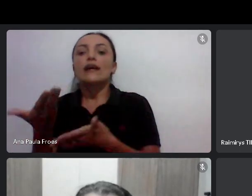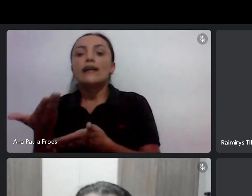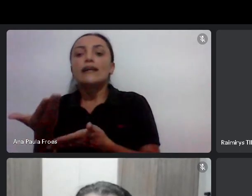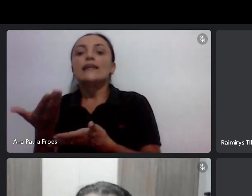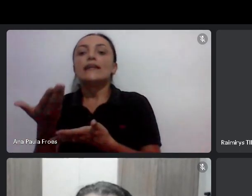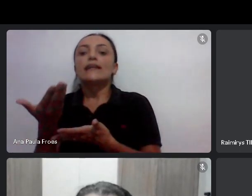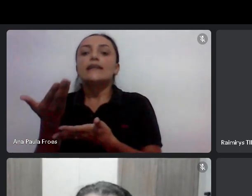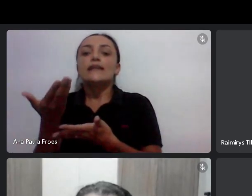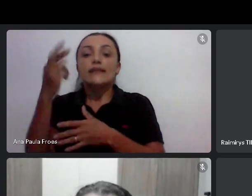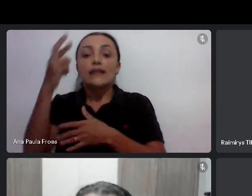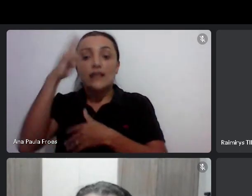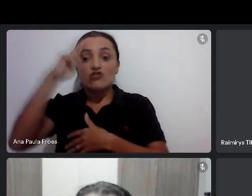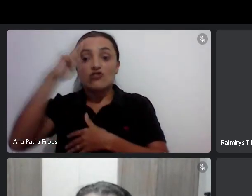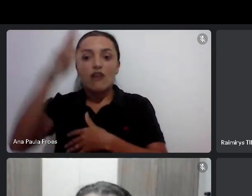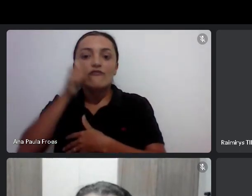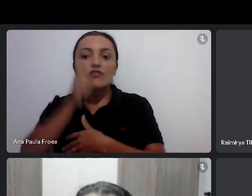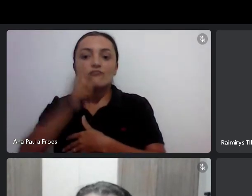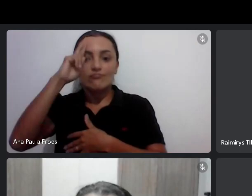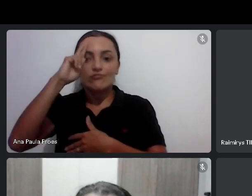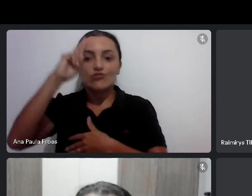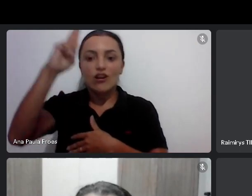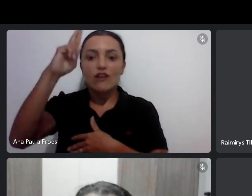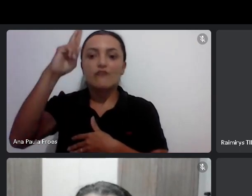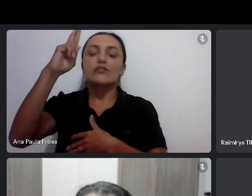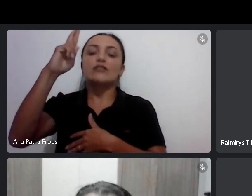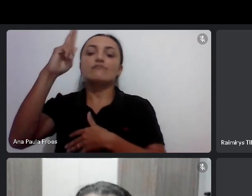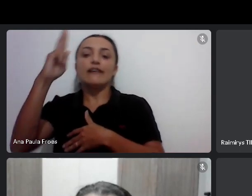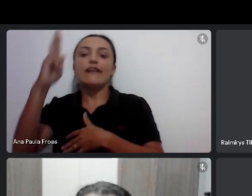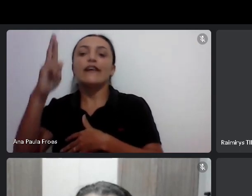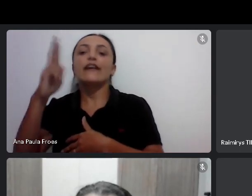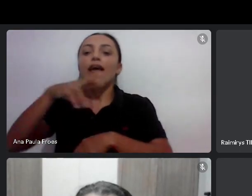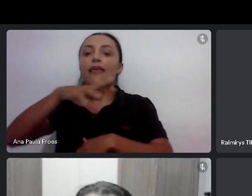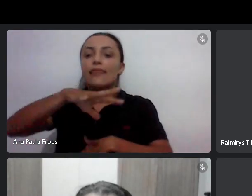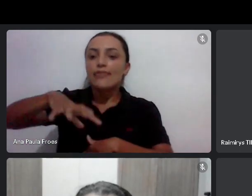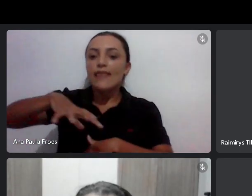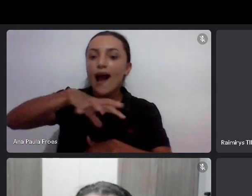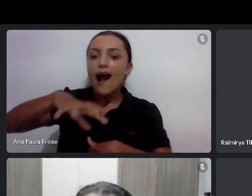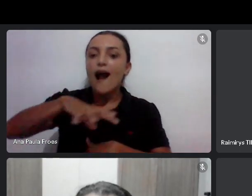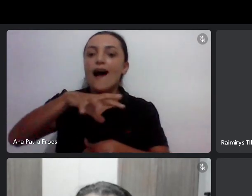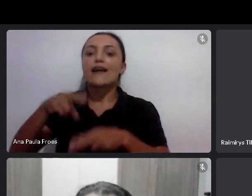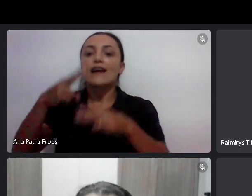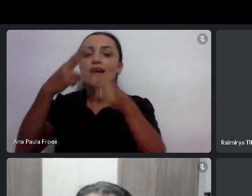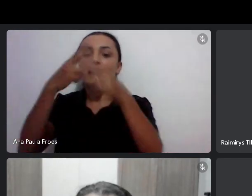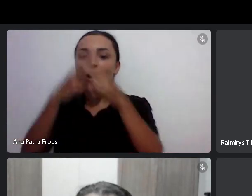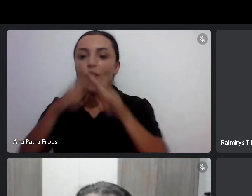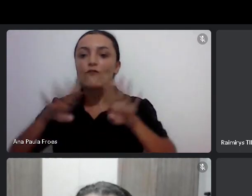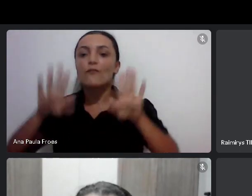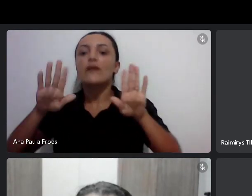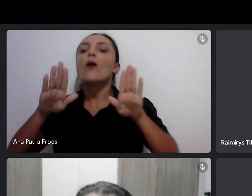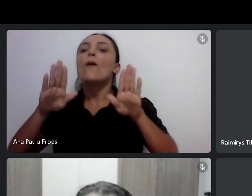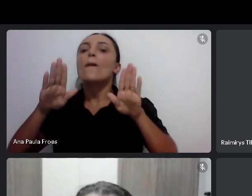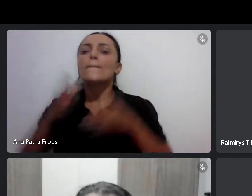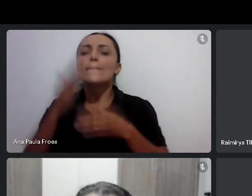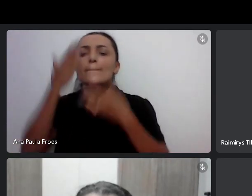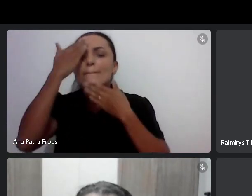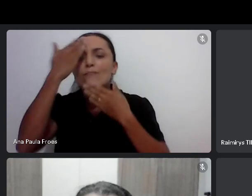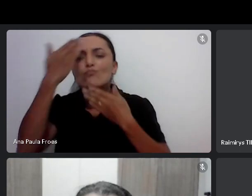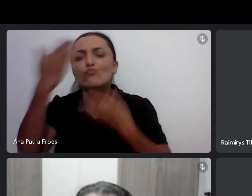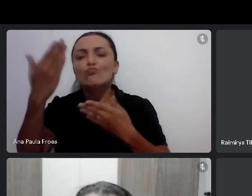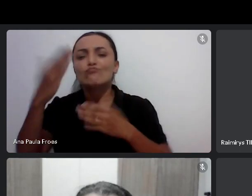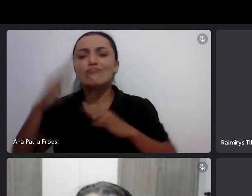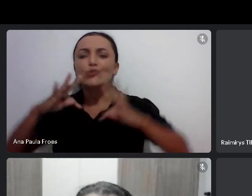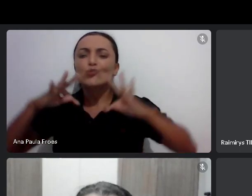e inclusão da UFSB, muito obrigada. Muito obrigada a todos que estiveram aqui presentes, né? E sempre